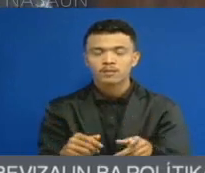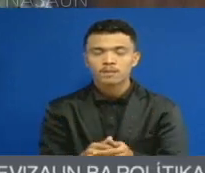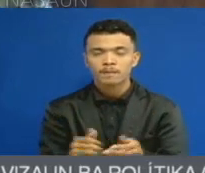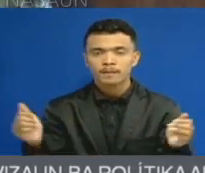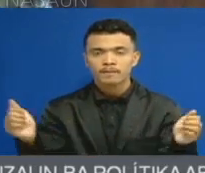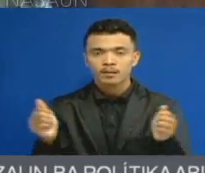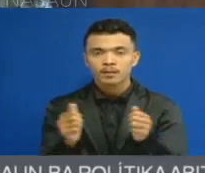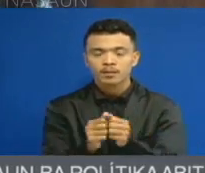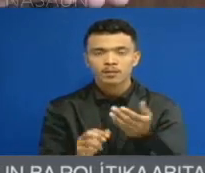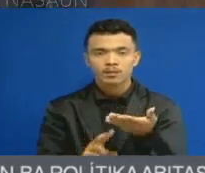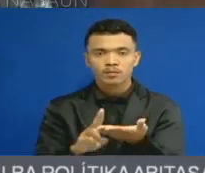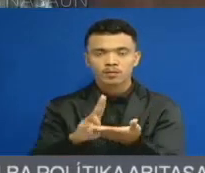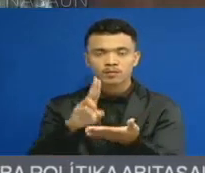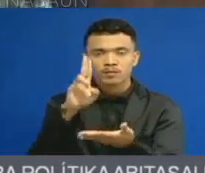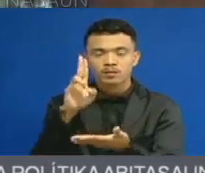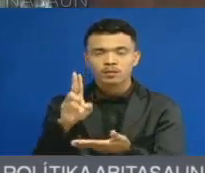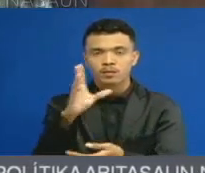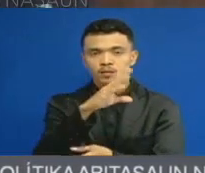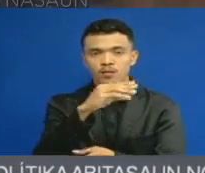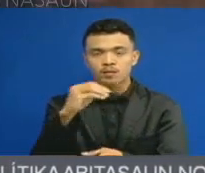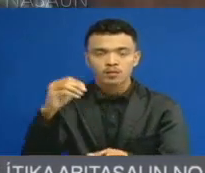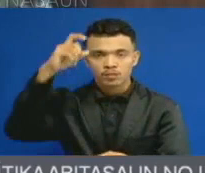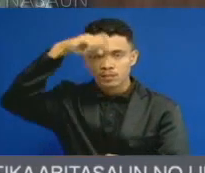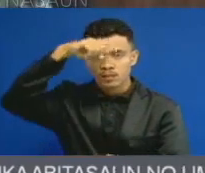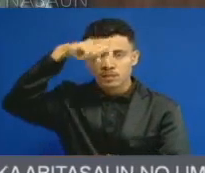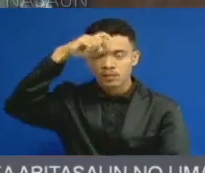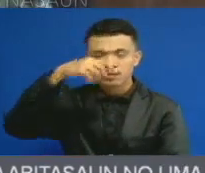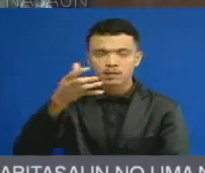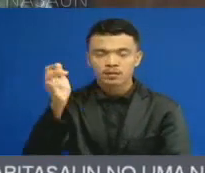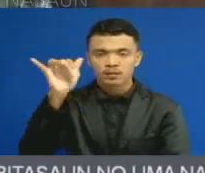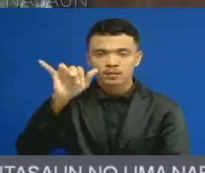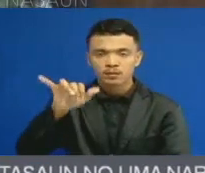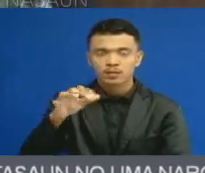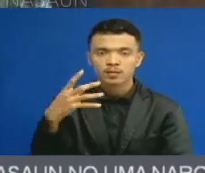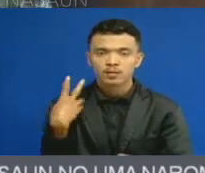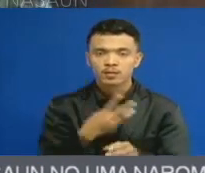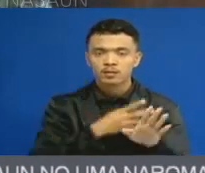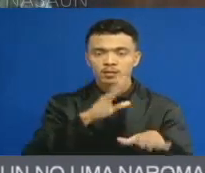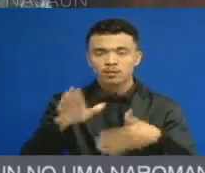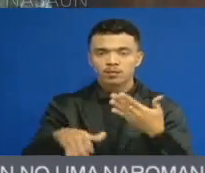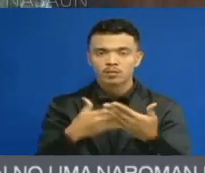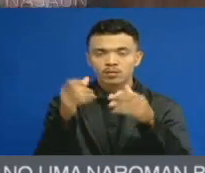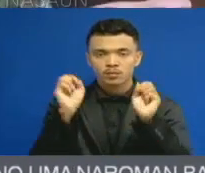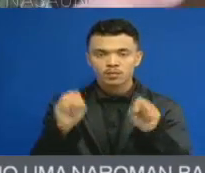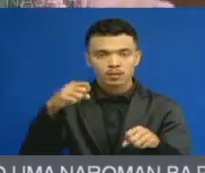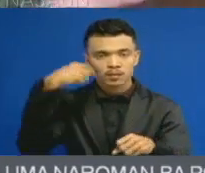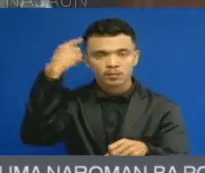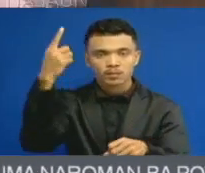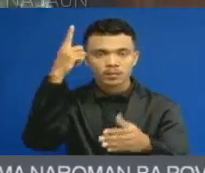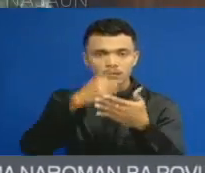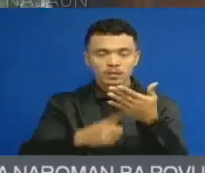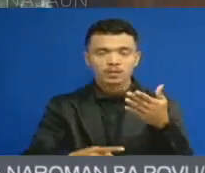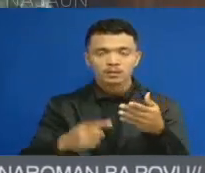ou universidades, o intelectual tira o rito o tu bela cumprindo tamba sama gita tamba